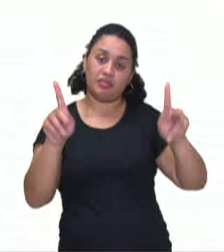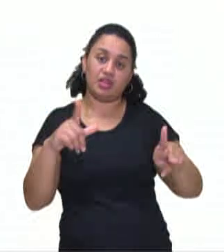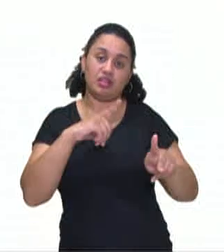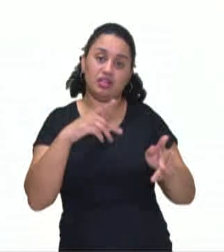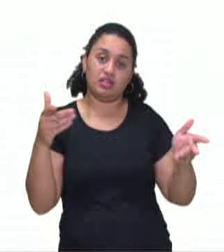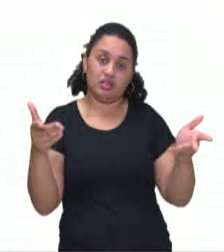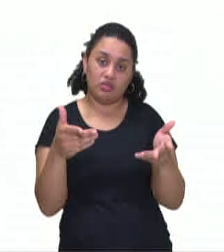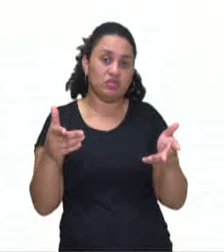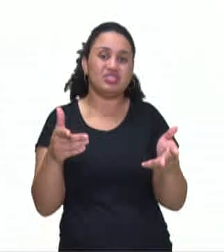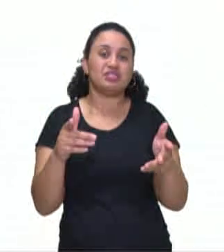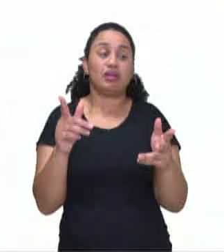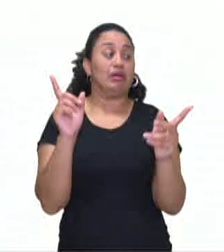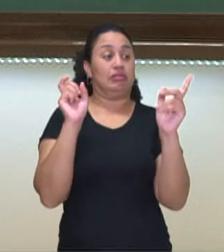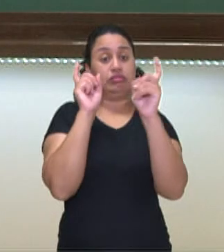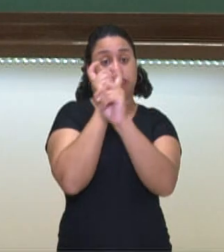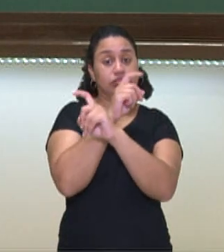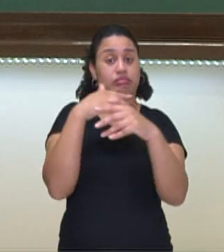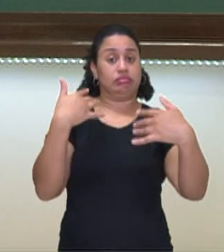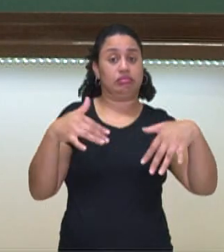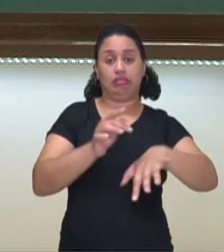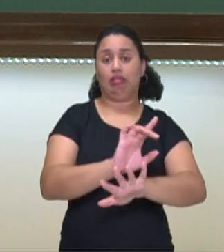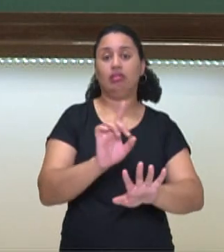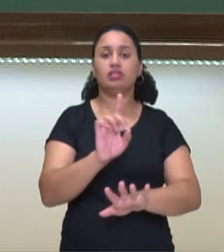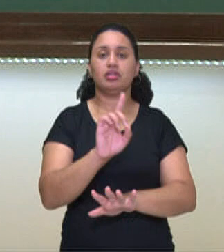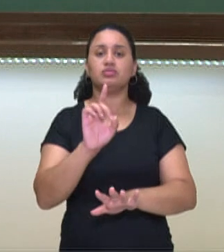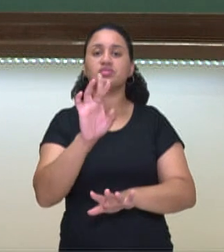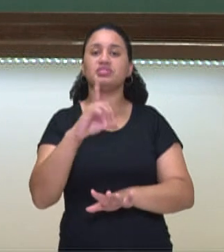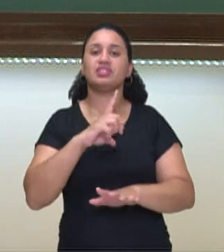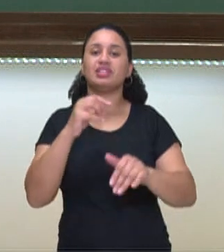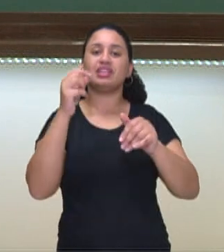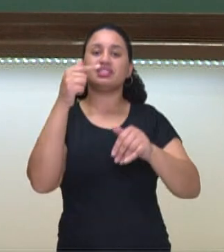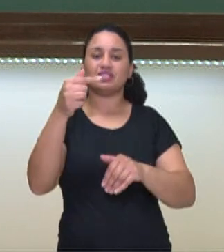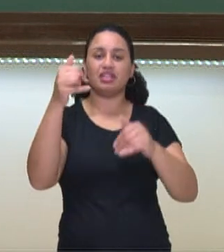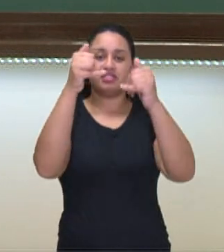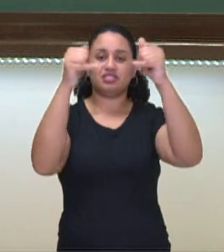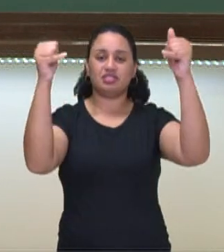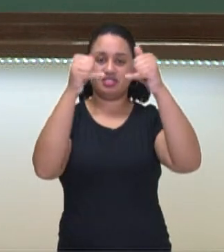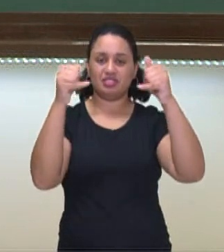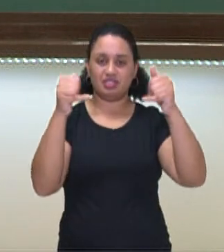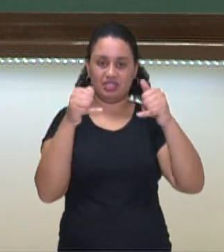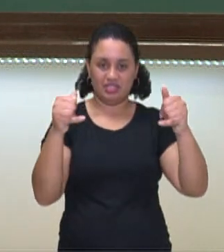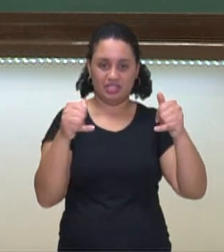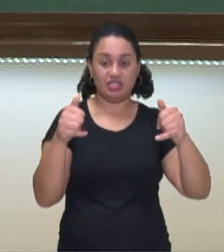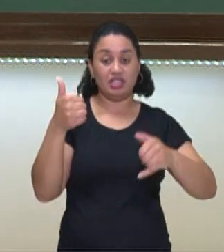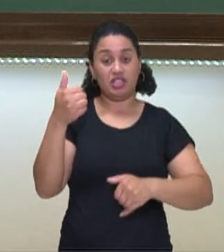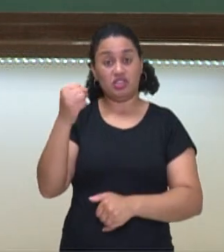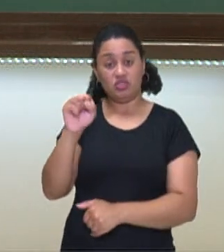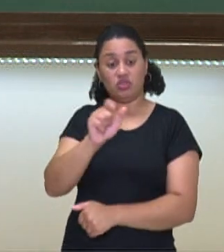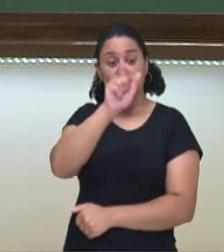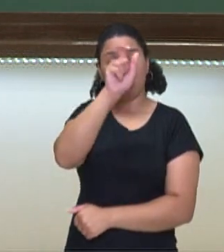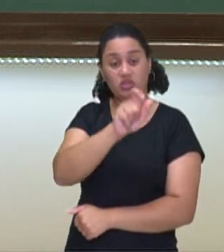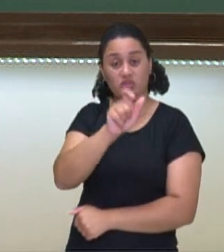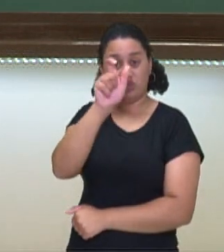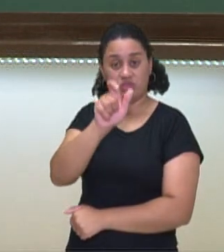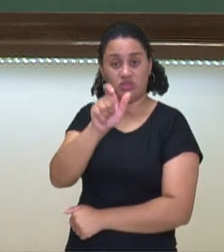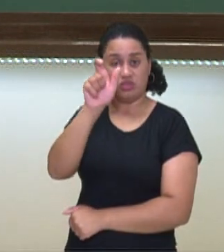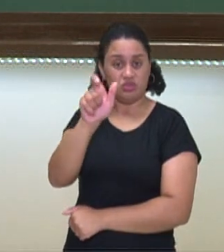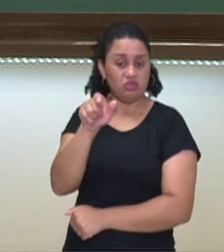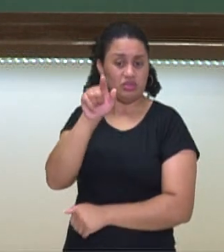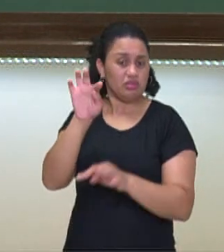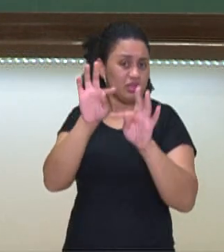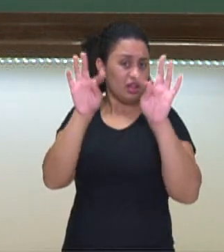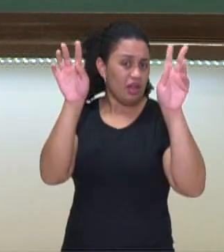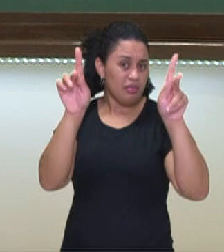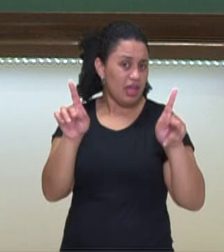bicho de 7 cabeças. Ele tem apenas 7 linhas e 18 colunas. Vou repetir. A tabela periódica dos elementos,